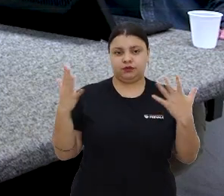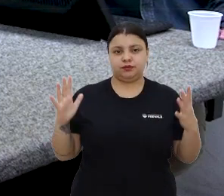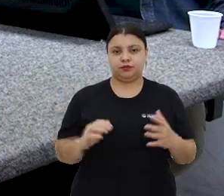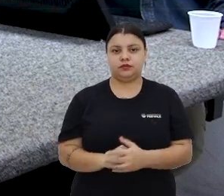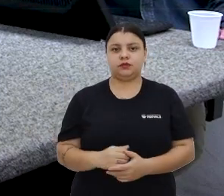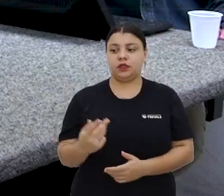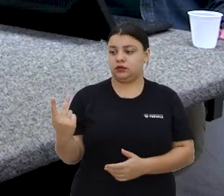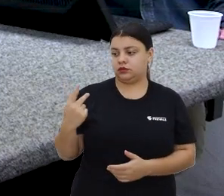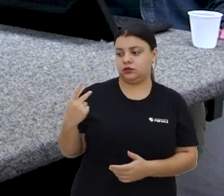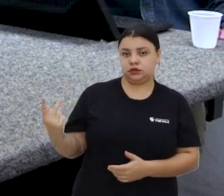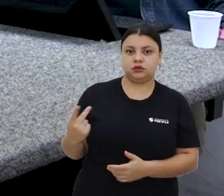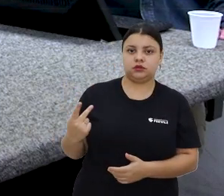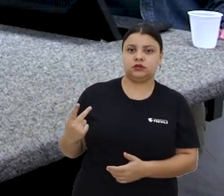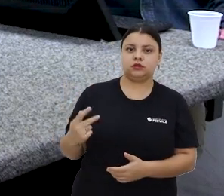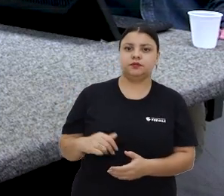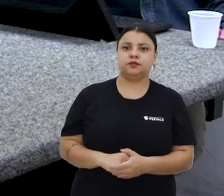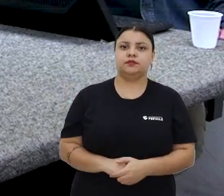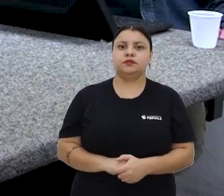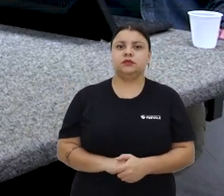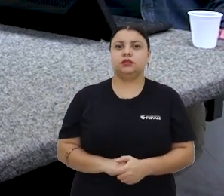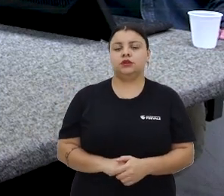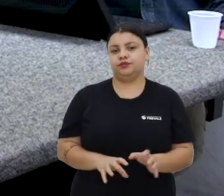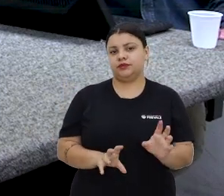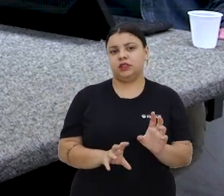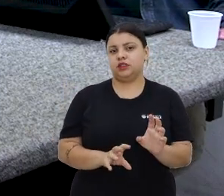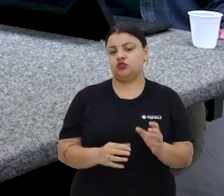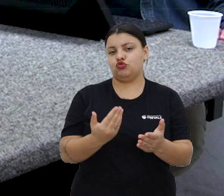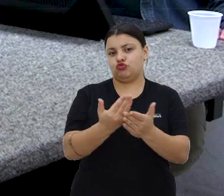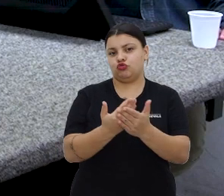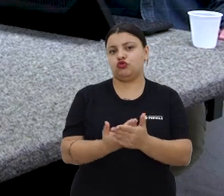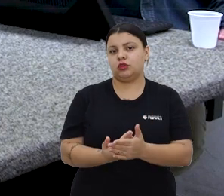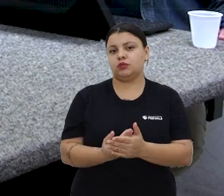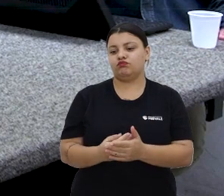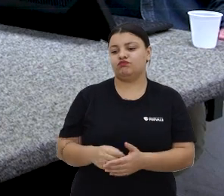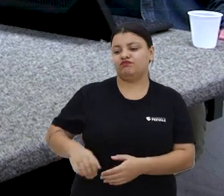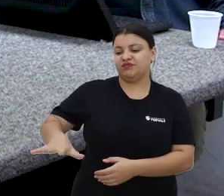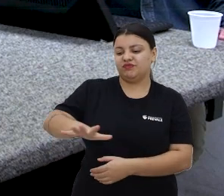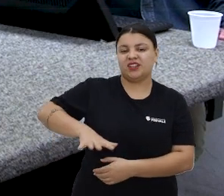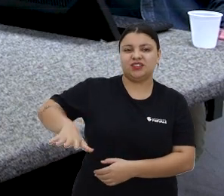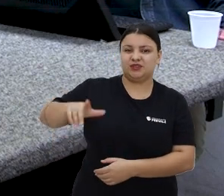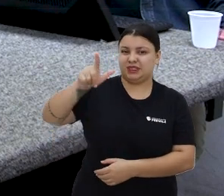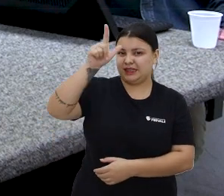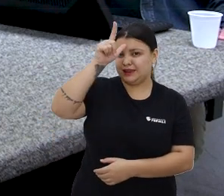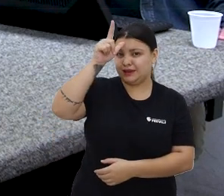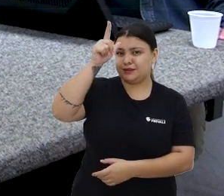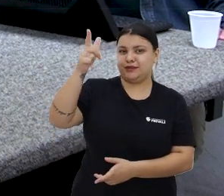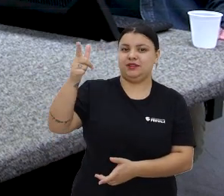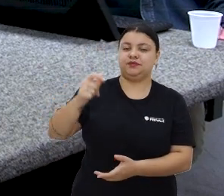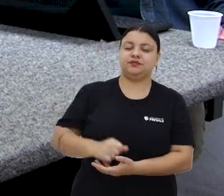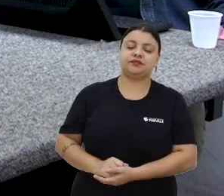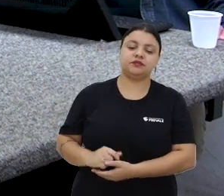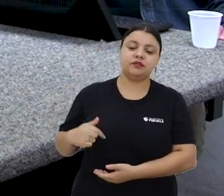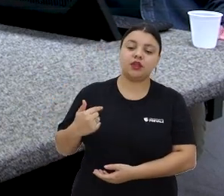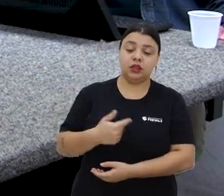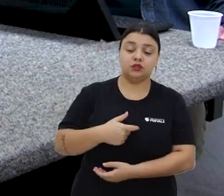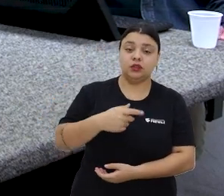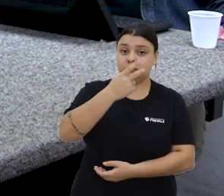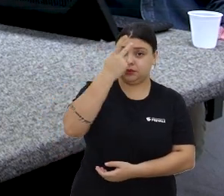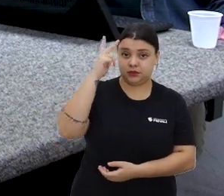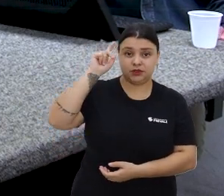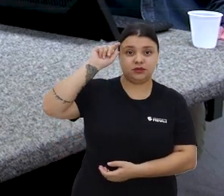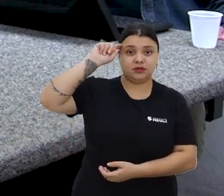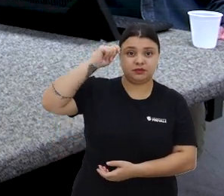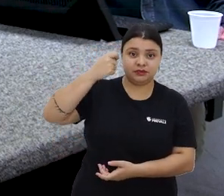Thaís, a gente, né, no Vale Germânico, estudamos Vale aqui, Germânico. né, onde nós, pessoas negras, ainda somos poucas pessoas